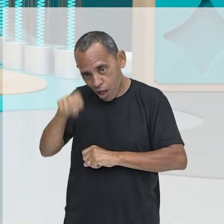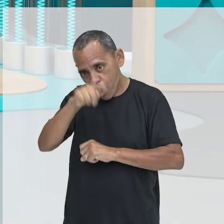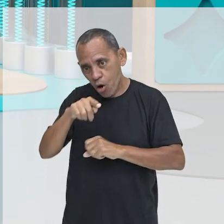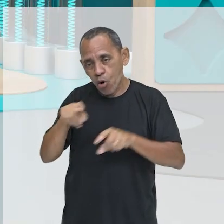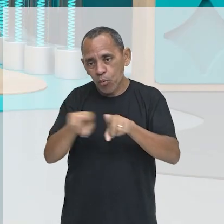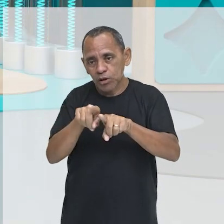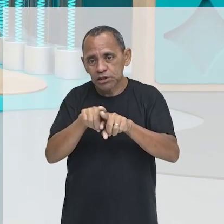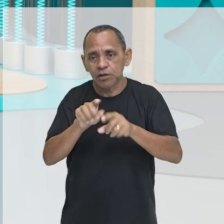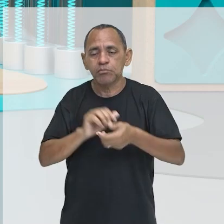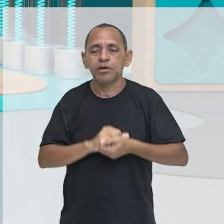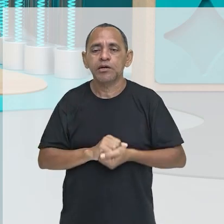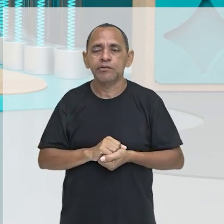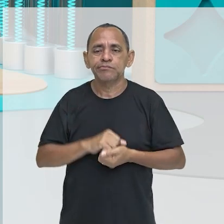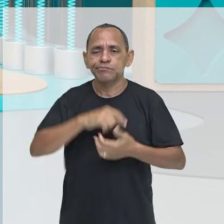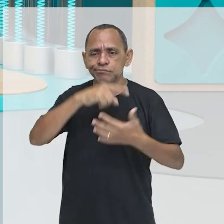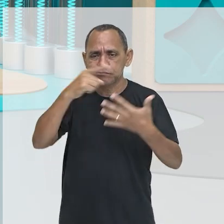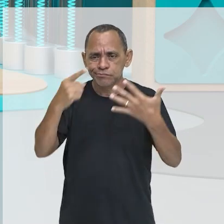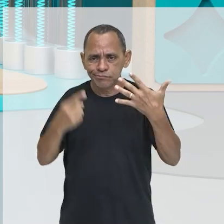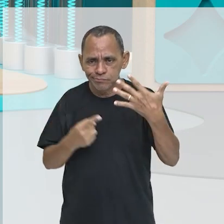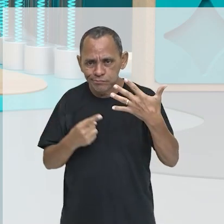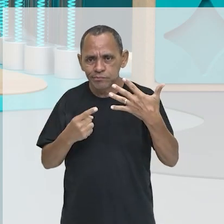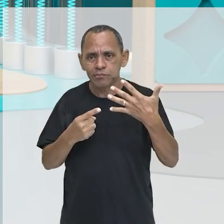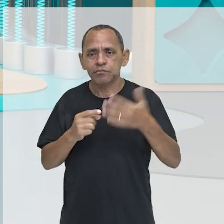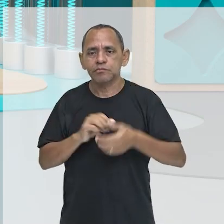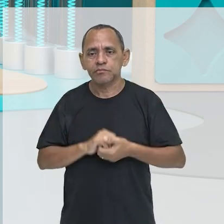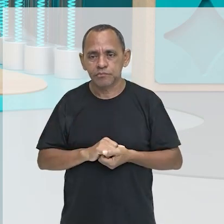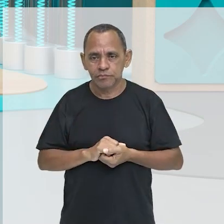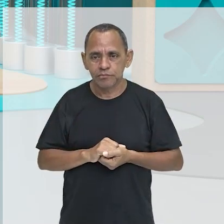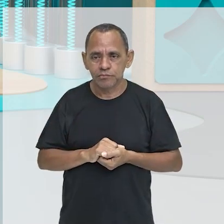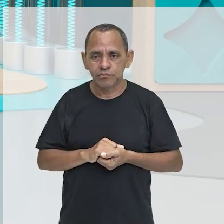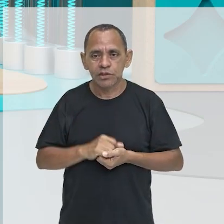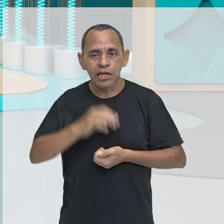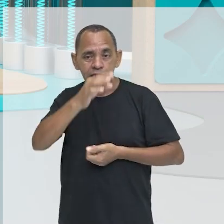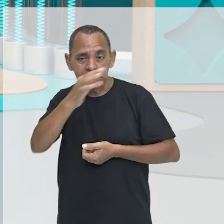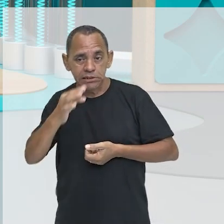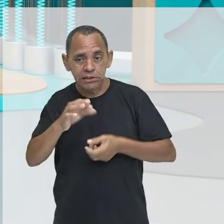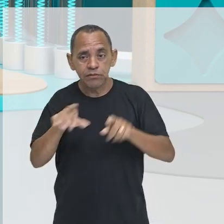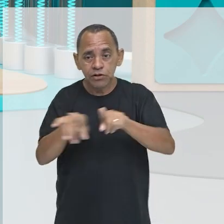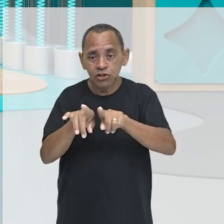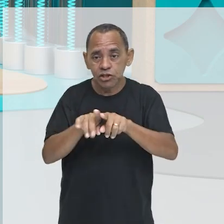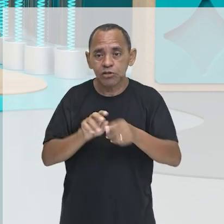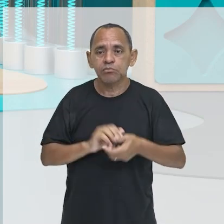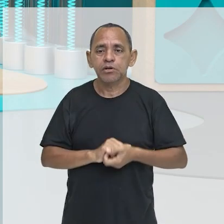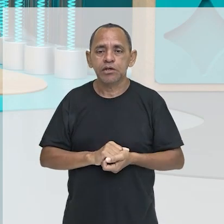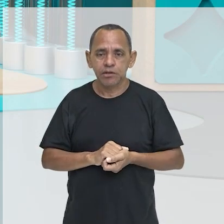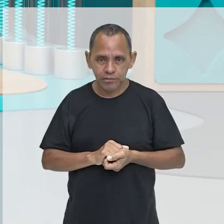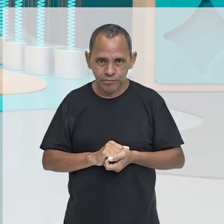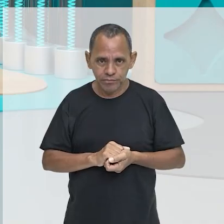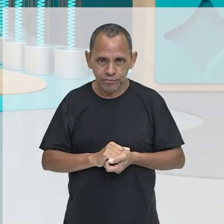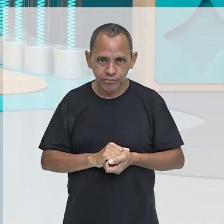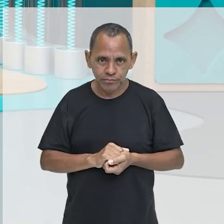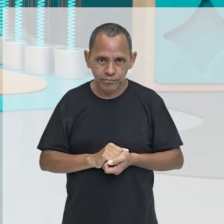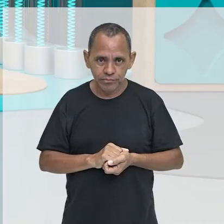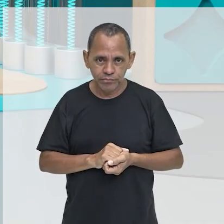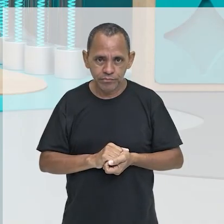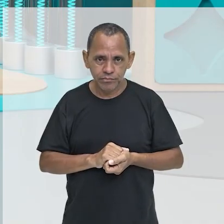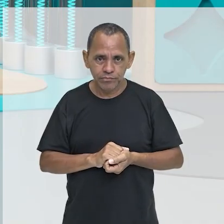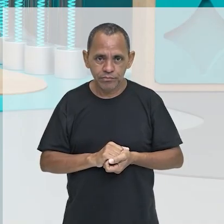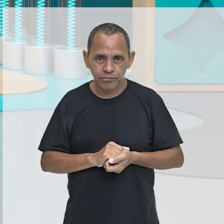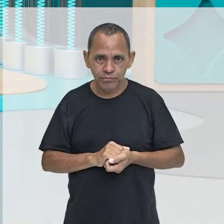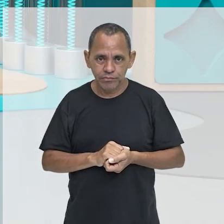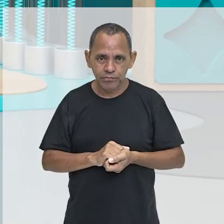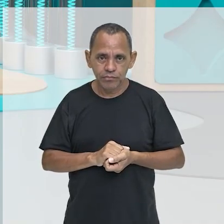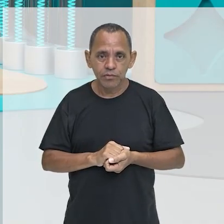elementos que estão presentes no texto, eles são importantes, né? Então, eles trazem ali uma carga que ajuda, né? Uma